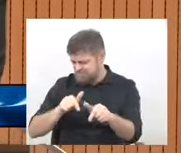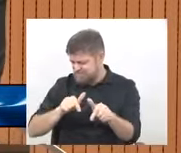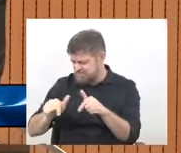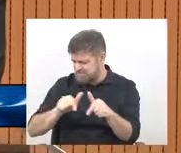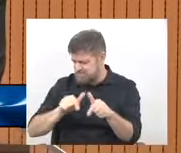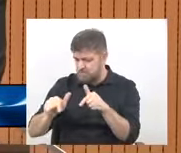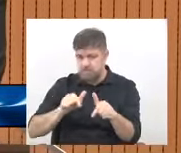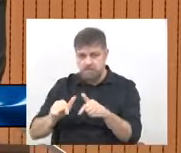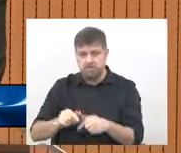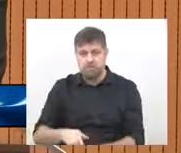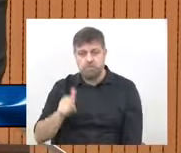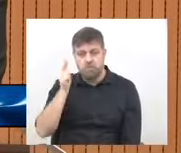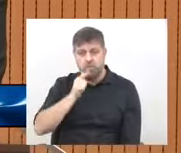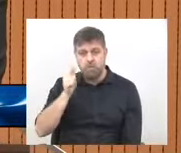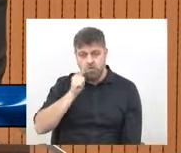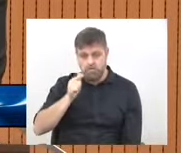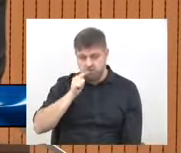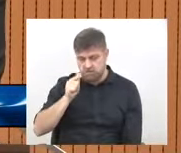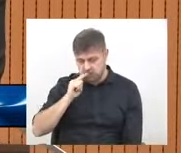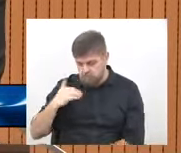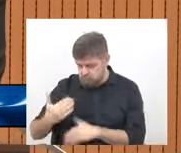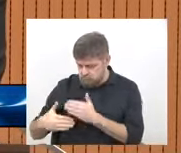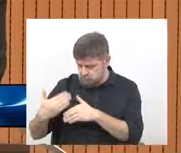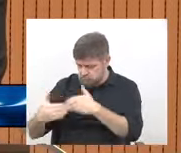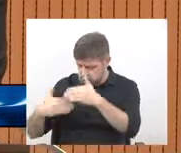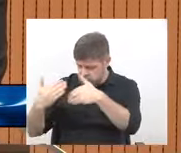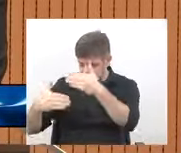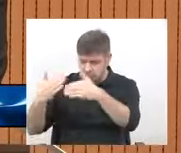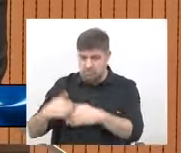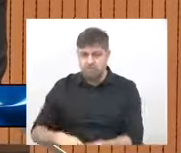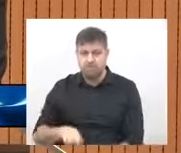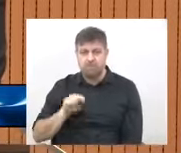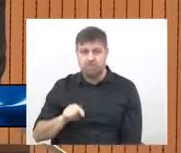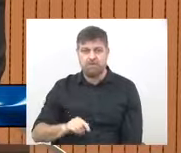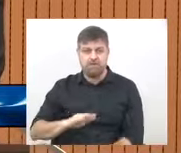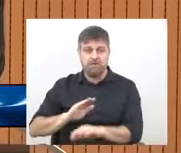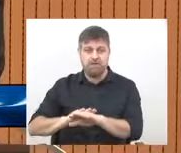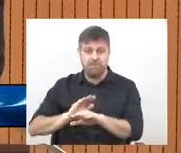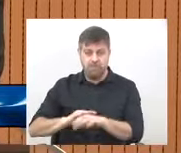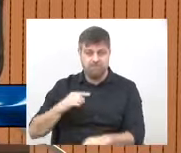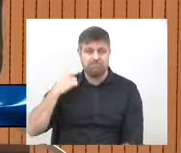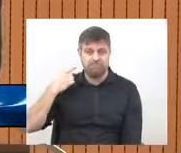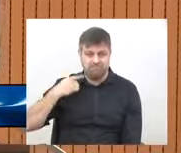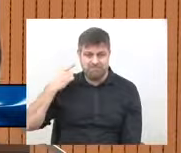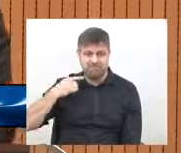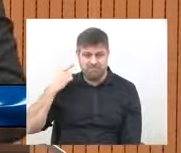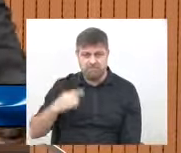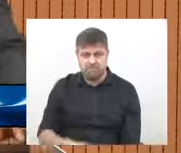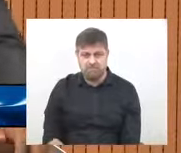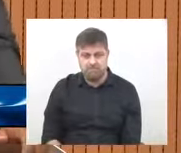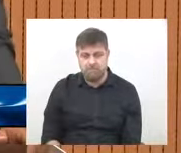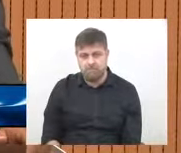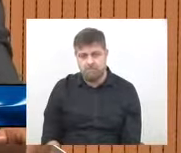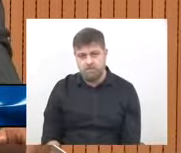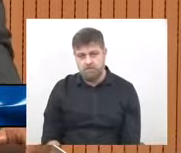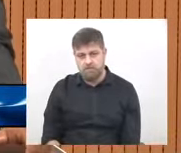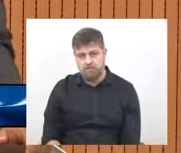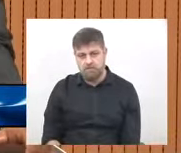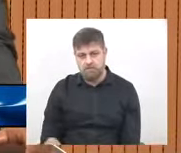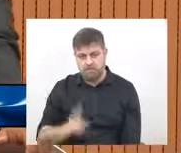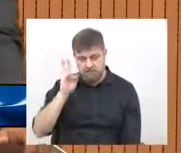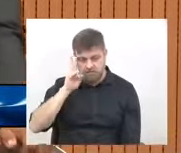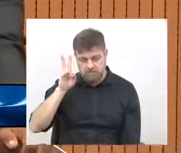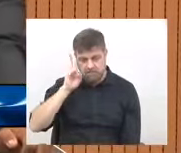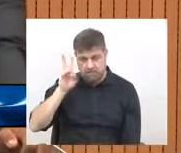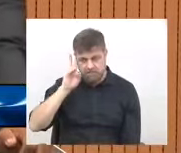possam desenvolver aquilo que realmente os advogados esperam. Então, fica aqui a minha